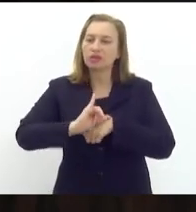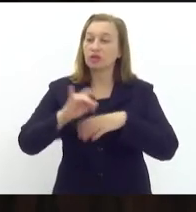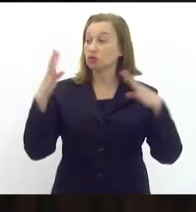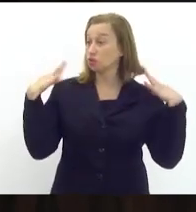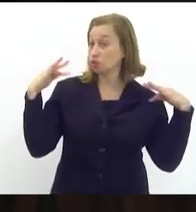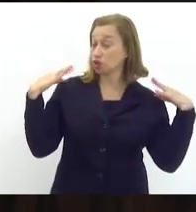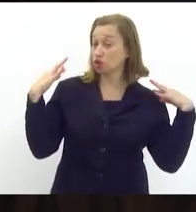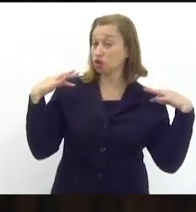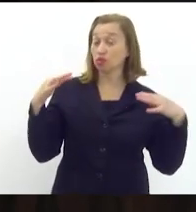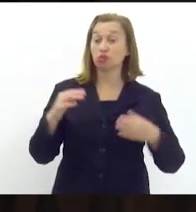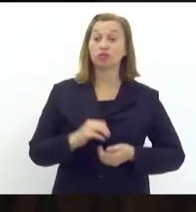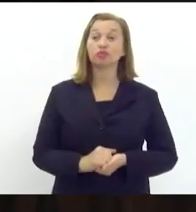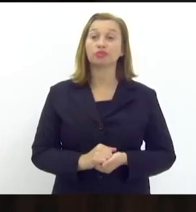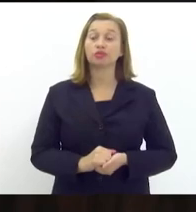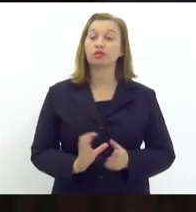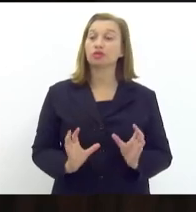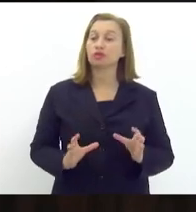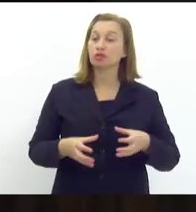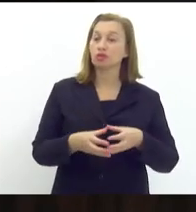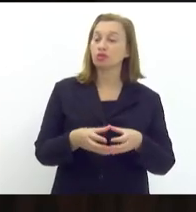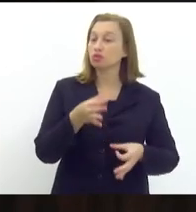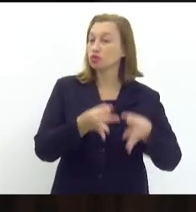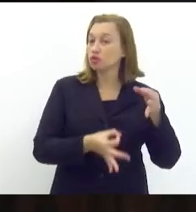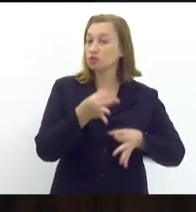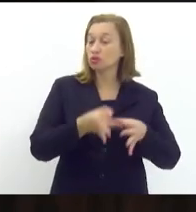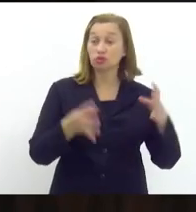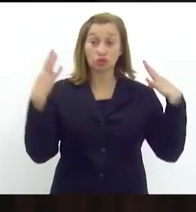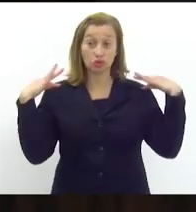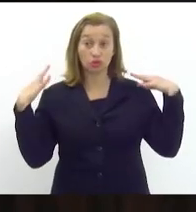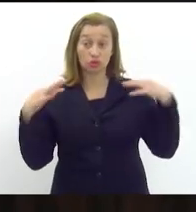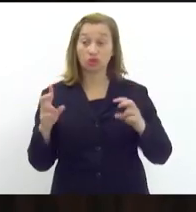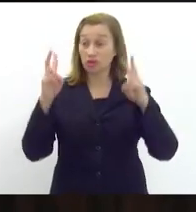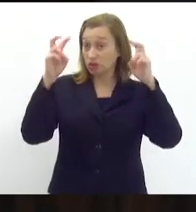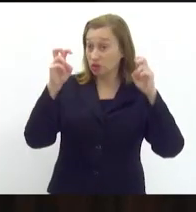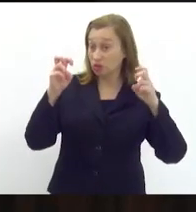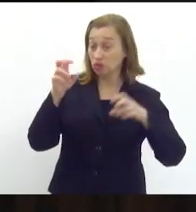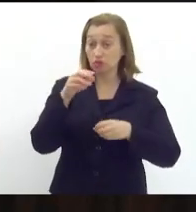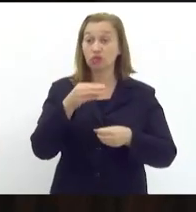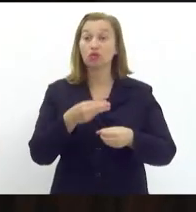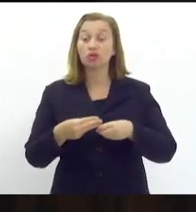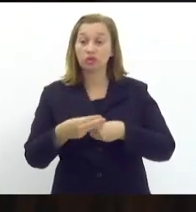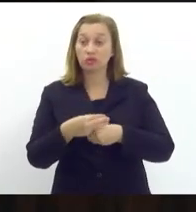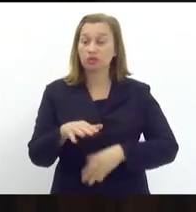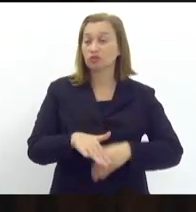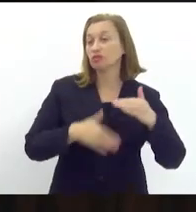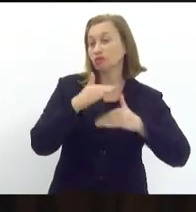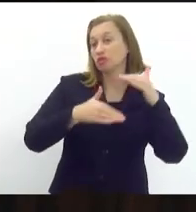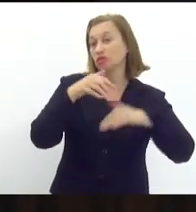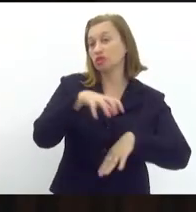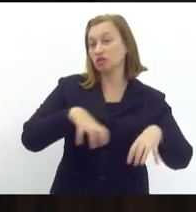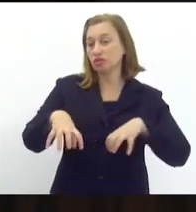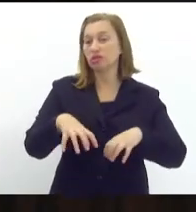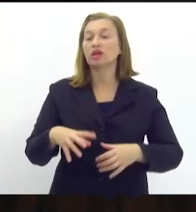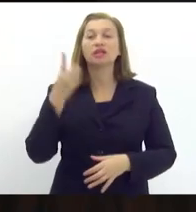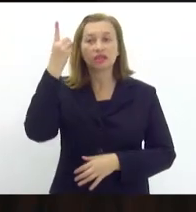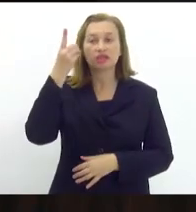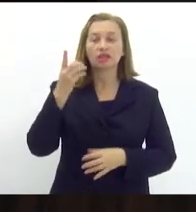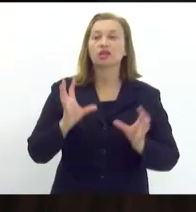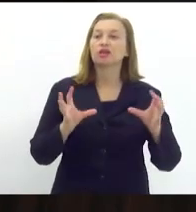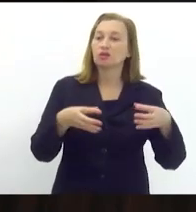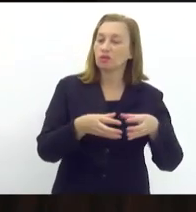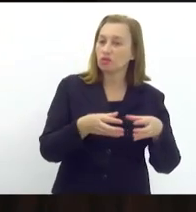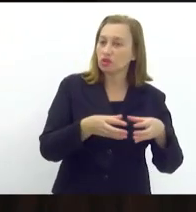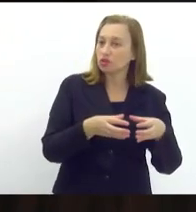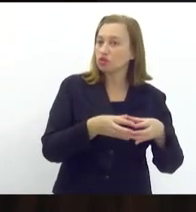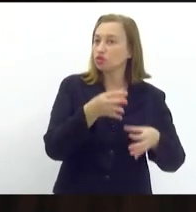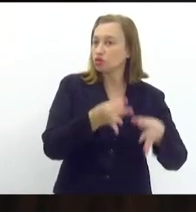pendentes e pareceres as comissões Justiça de turismo e assuntos municipais de desenvolvimento Regional pela comissão para emitir